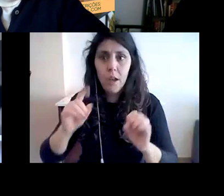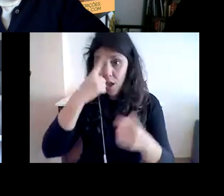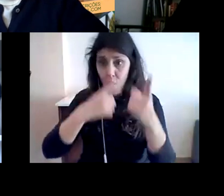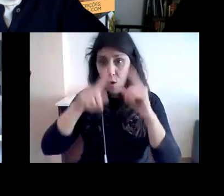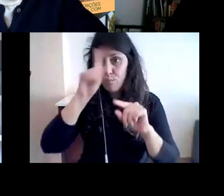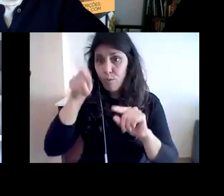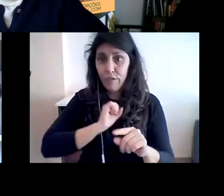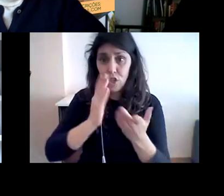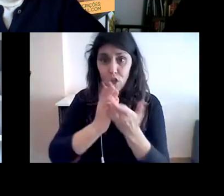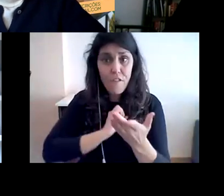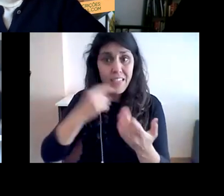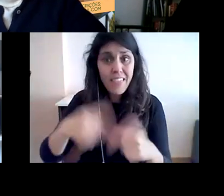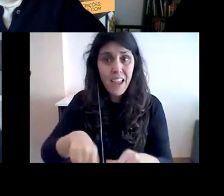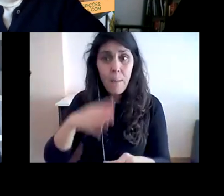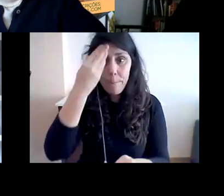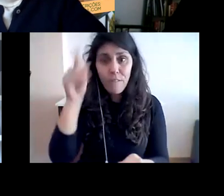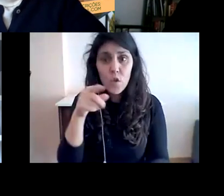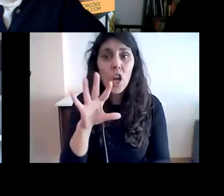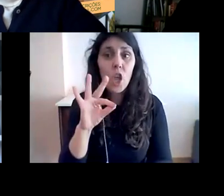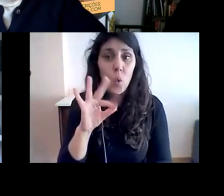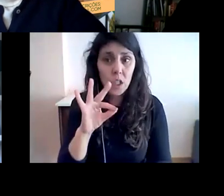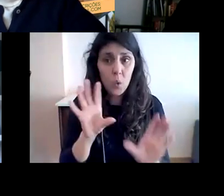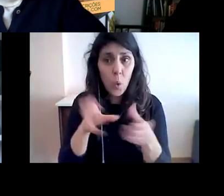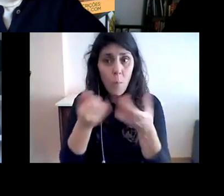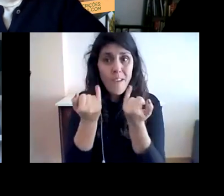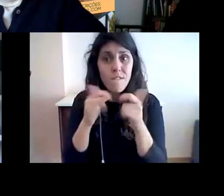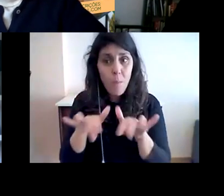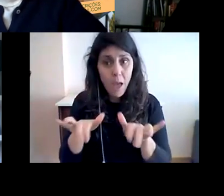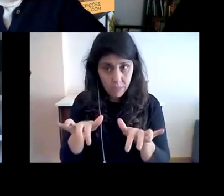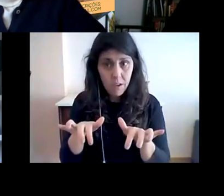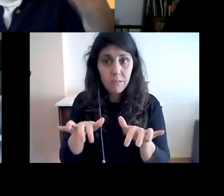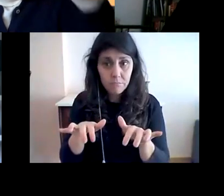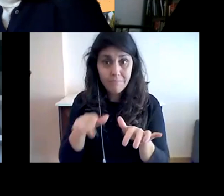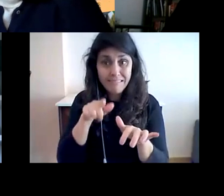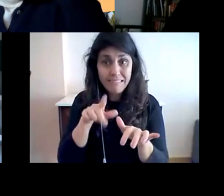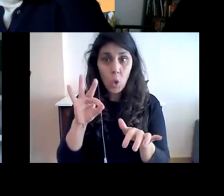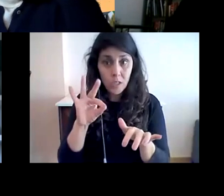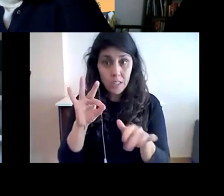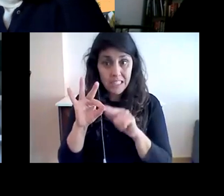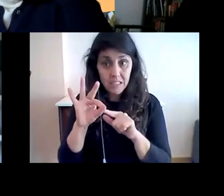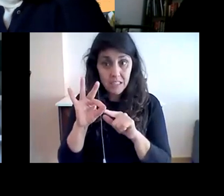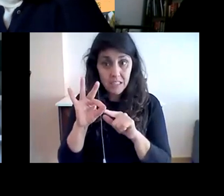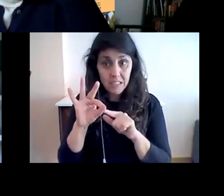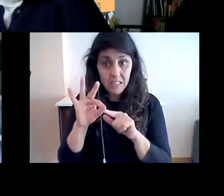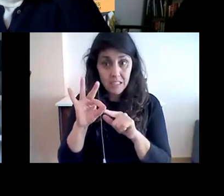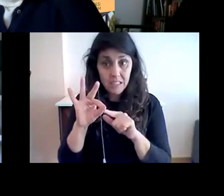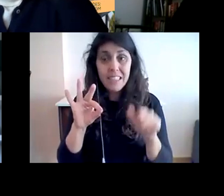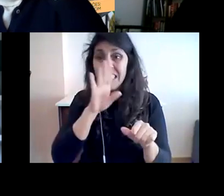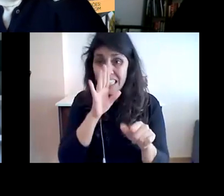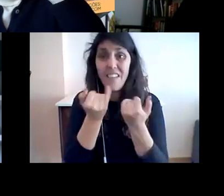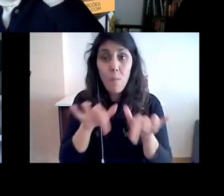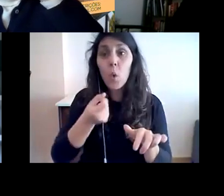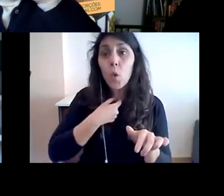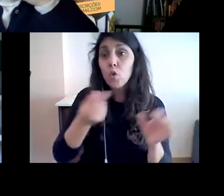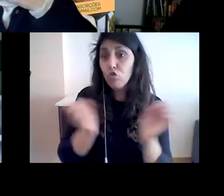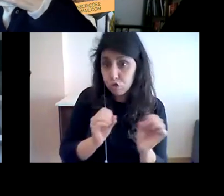14 professores no grupo de informática. Se nós deixássemos de oferecer o curso de programação que nós